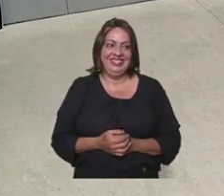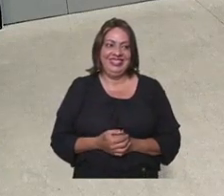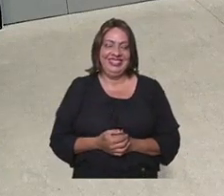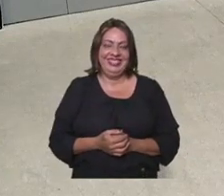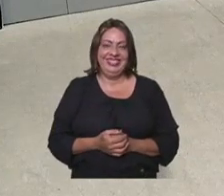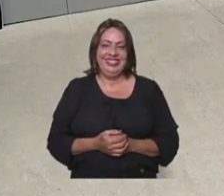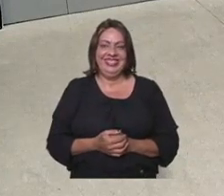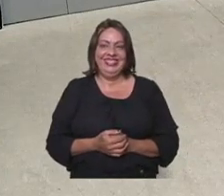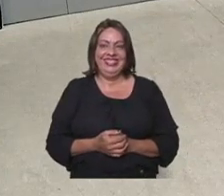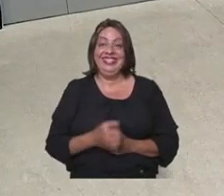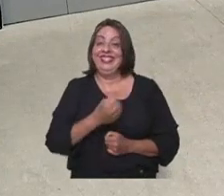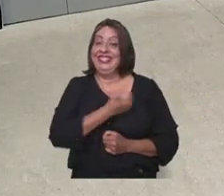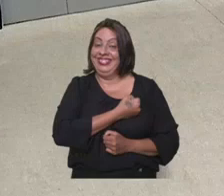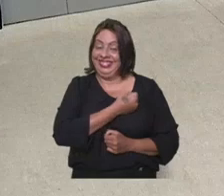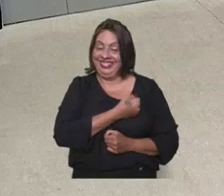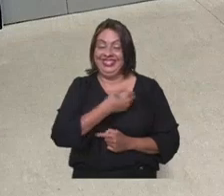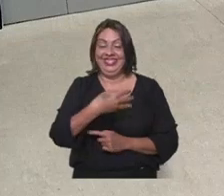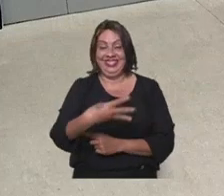57 foi pro painel,